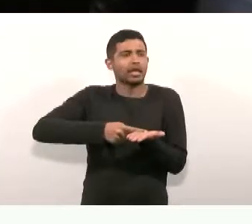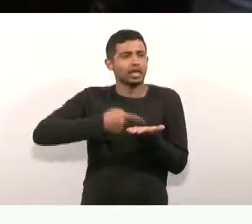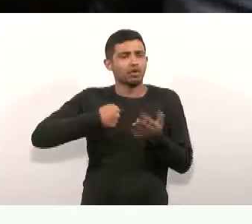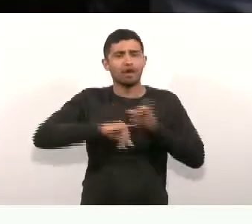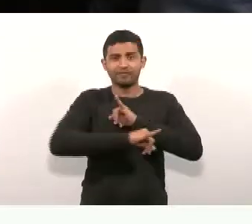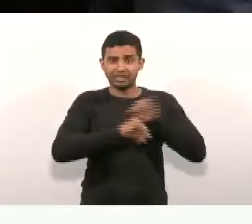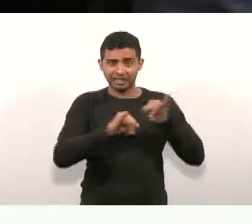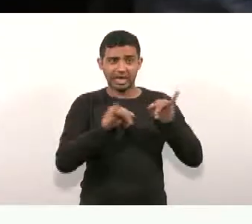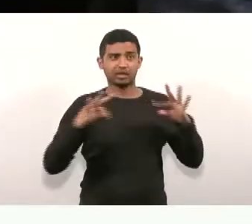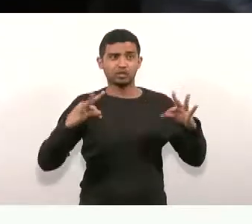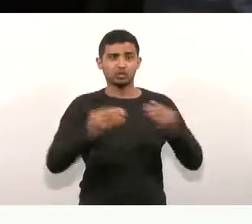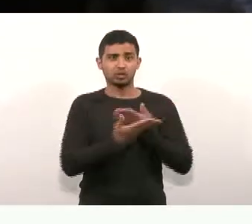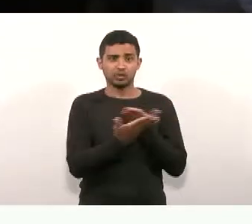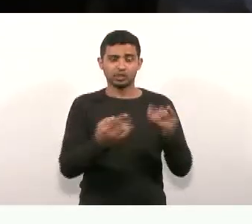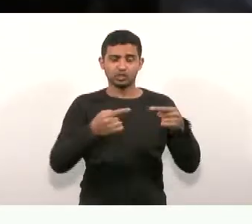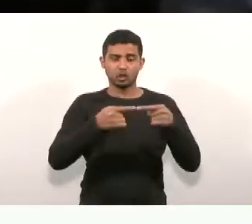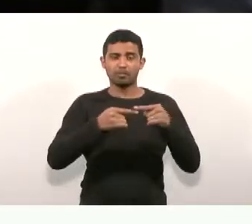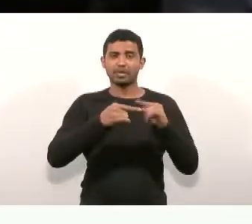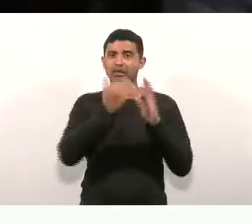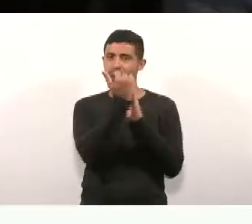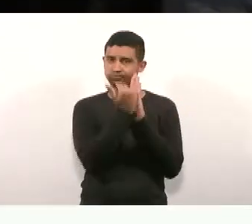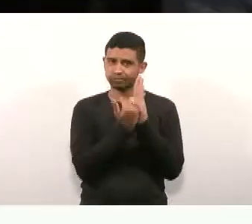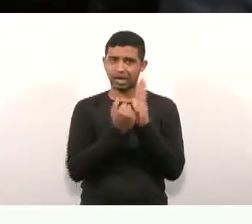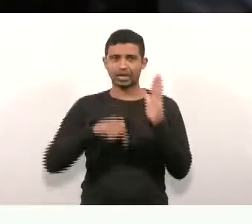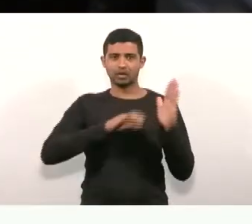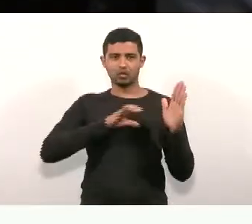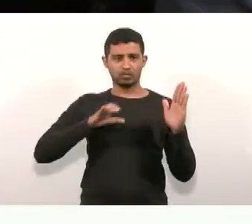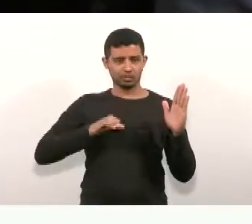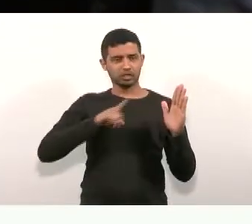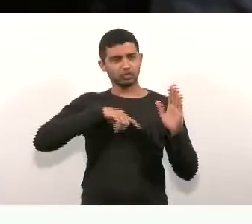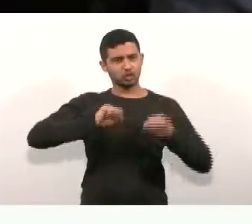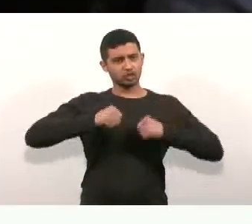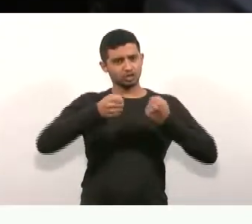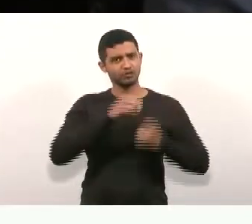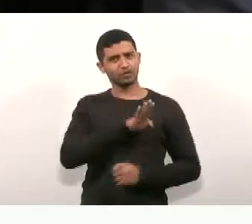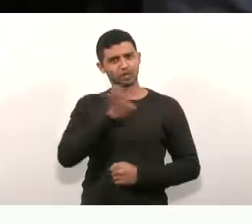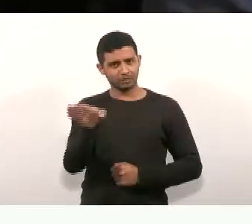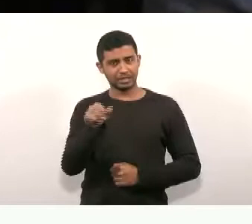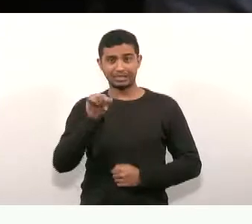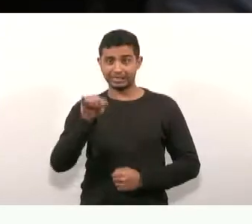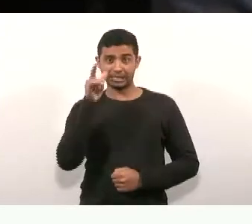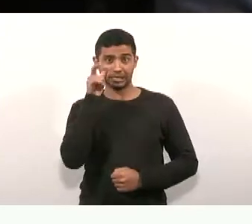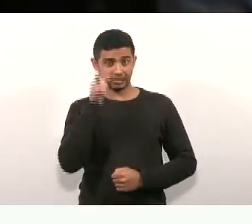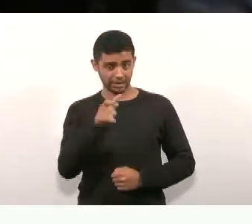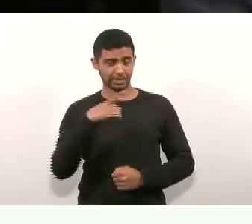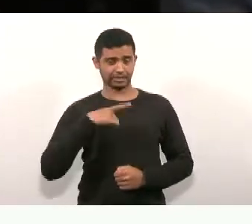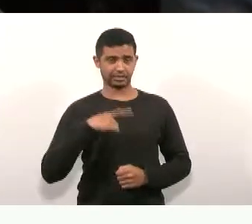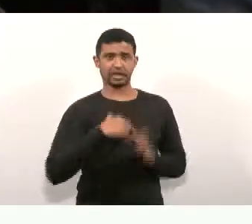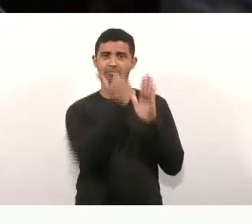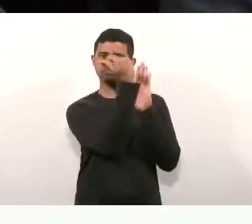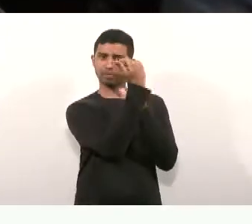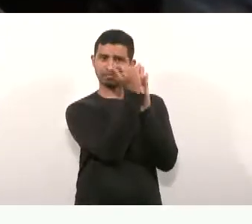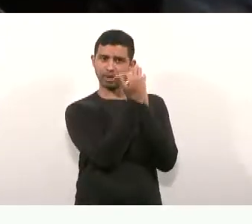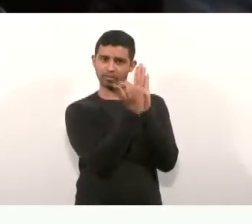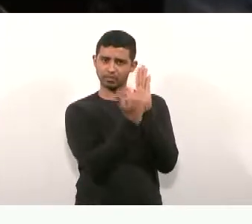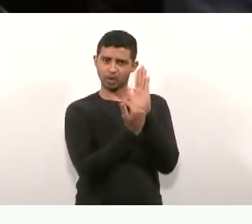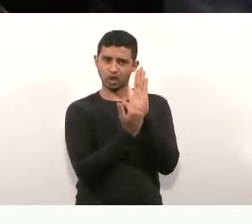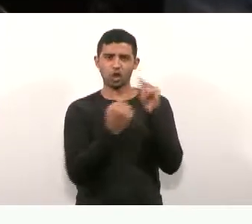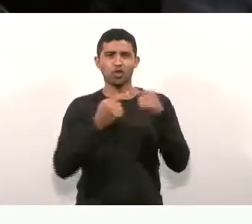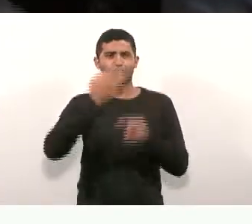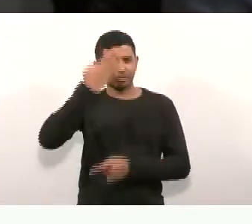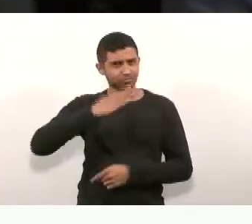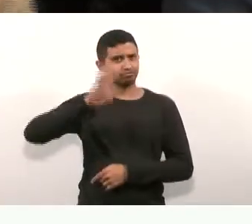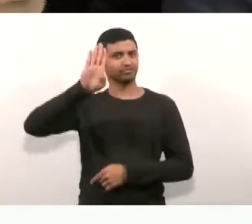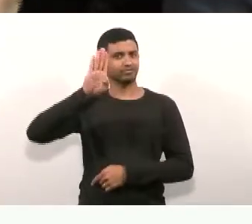agenda da comissão, para que nós possamos estar presentes. Quem tiver interesse também, essa aqui é a listagem das 19 promessas ou